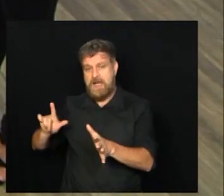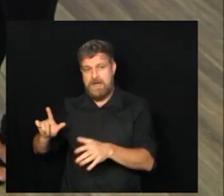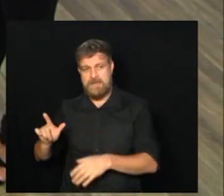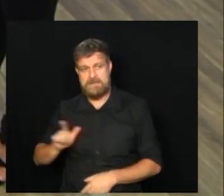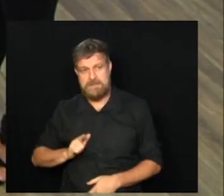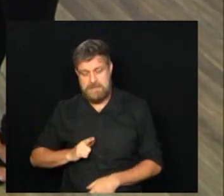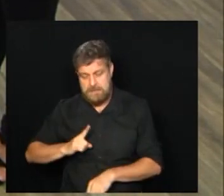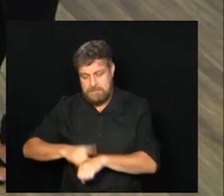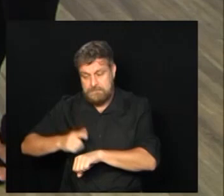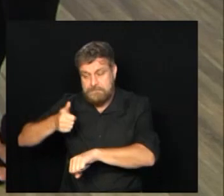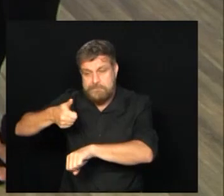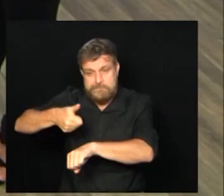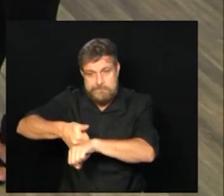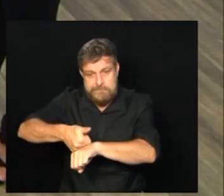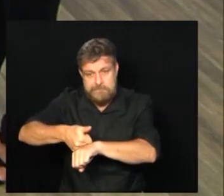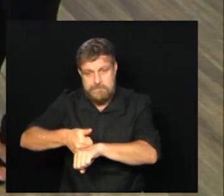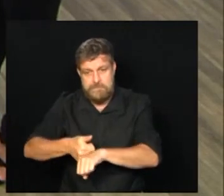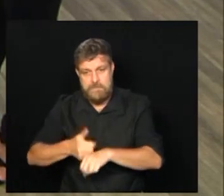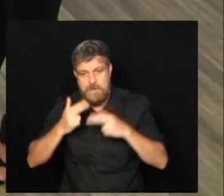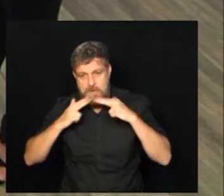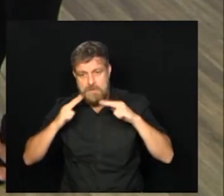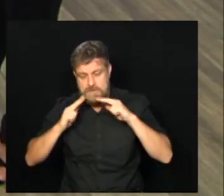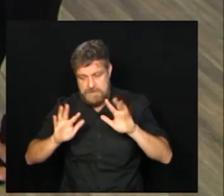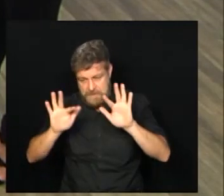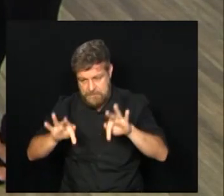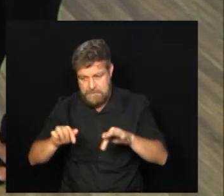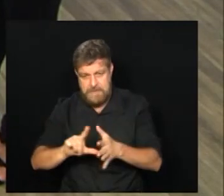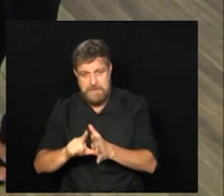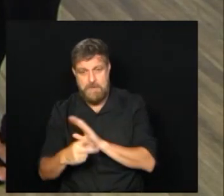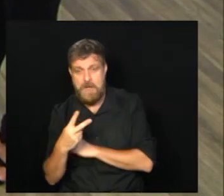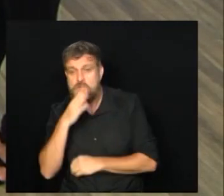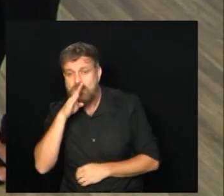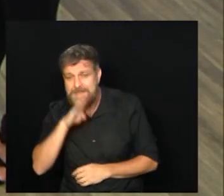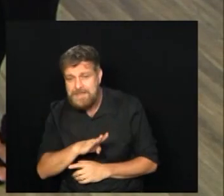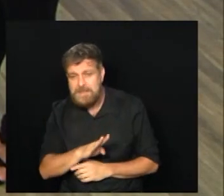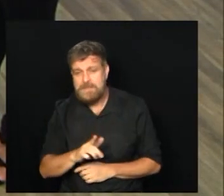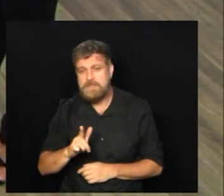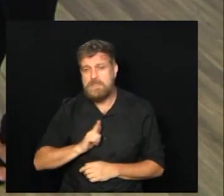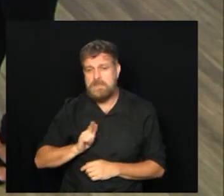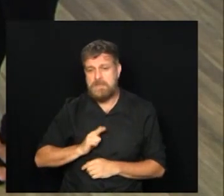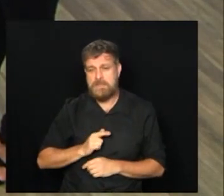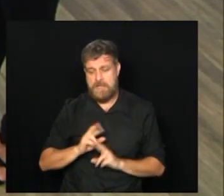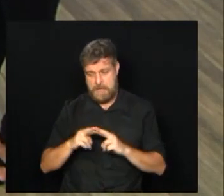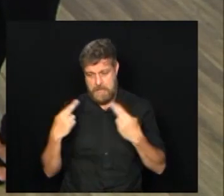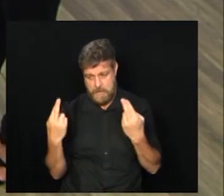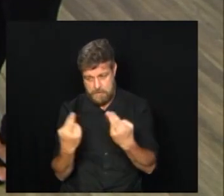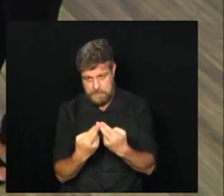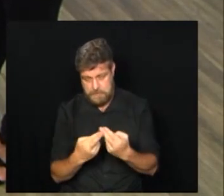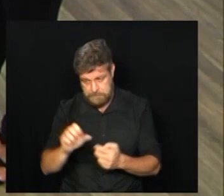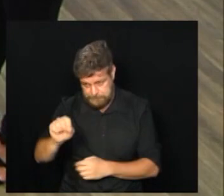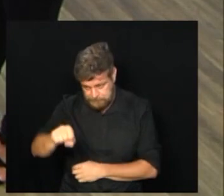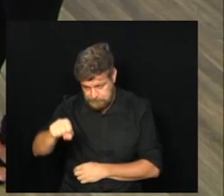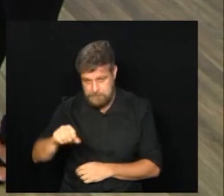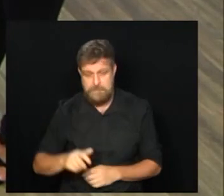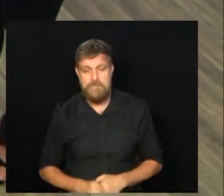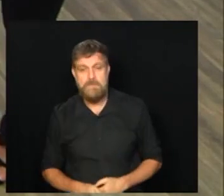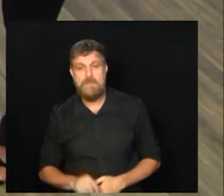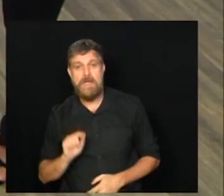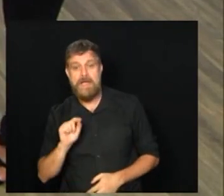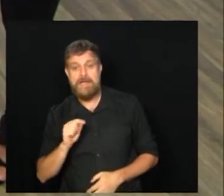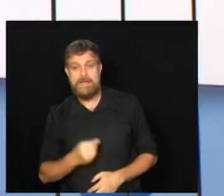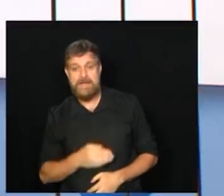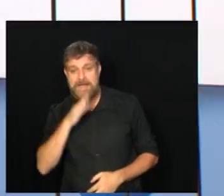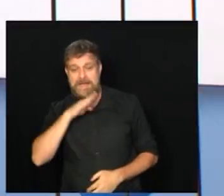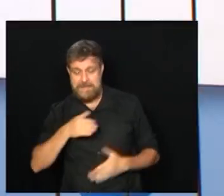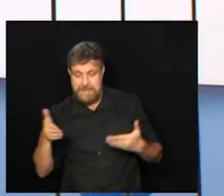a pouquinho, hein? Câmara Notícia encerrando a partir das 2 horas da tarde, tem mais reunião. Isso, quem se reúne esta